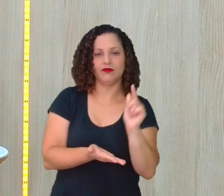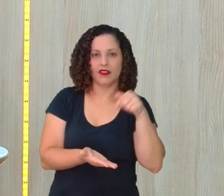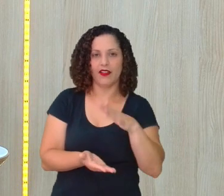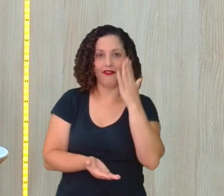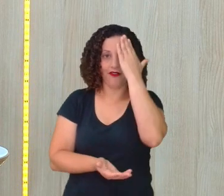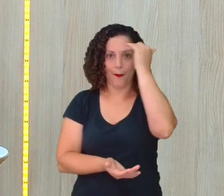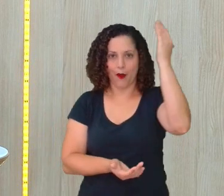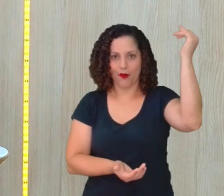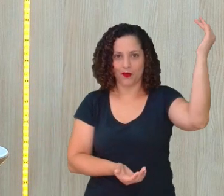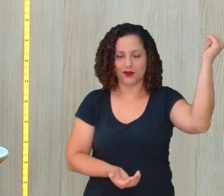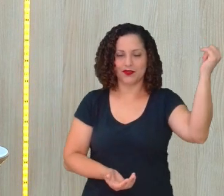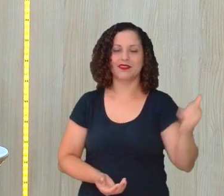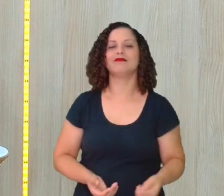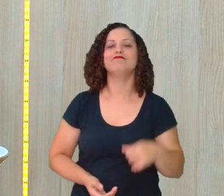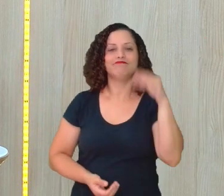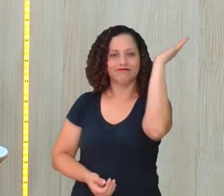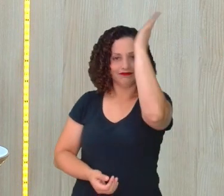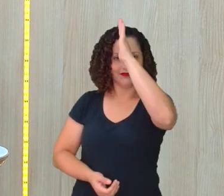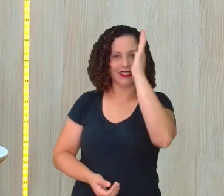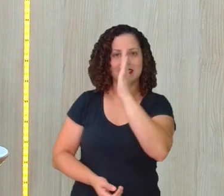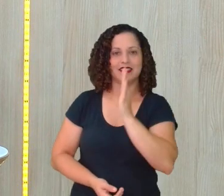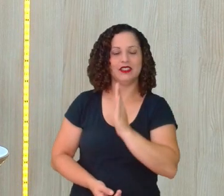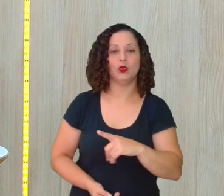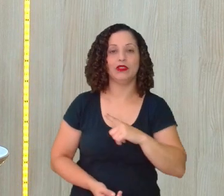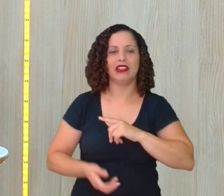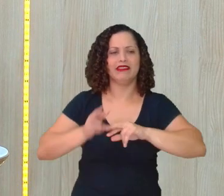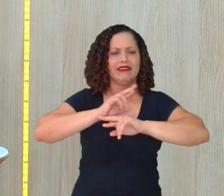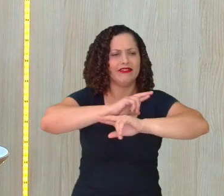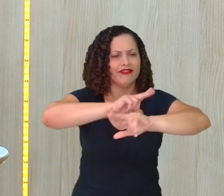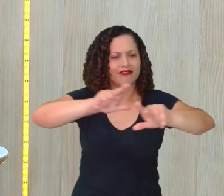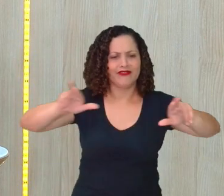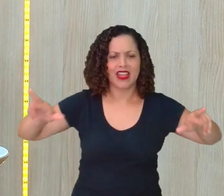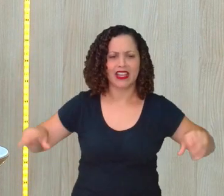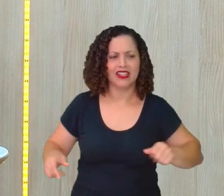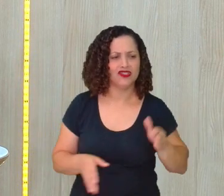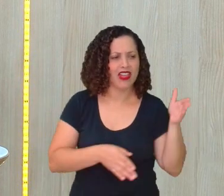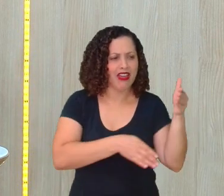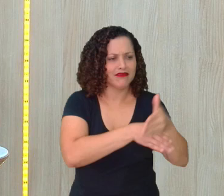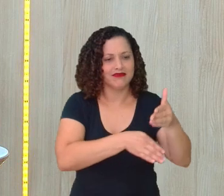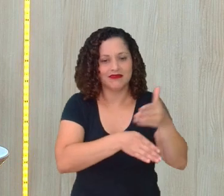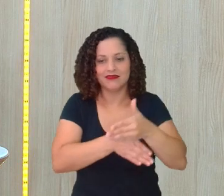brasileira. E aí ela tem várias opções de lazer. Desde a questão